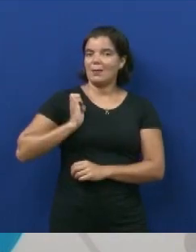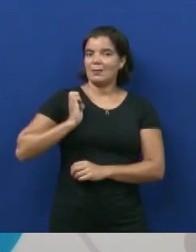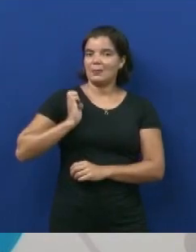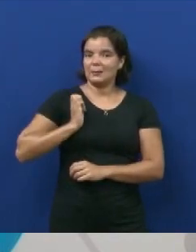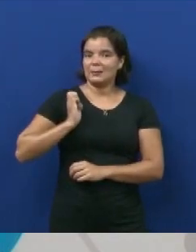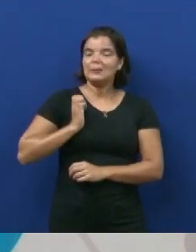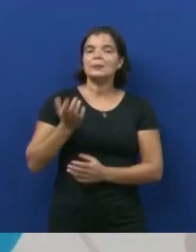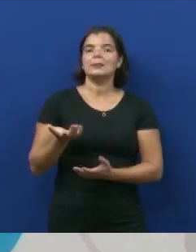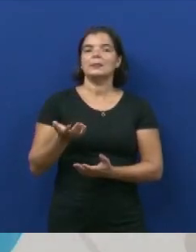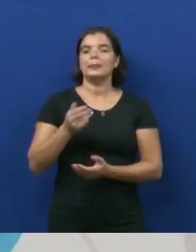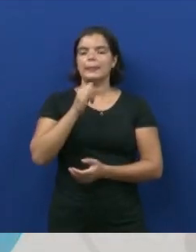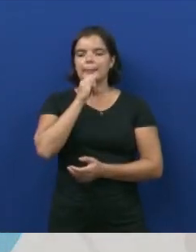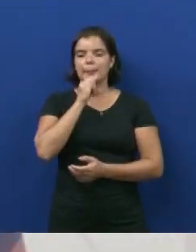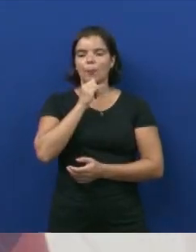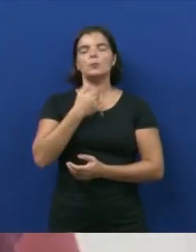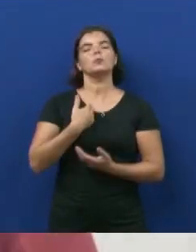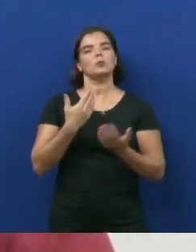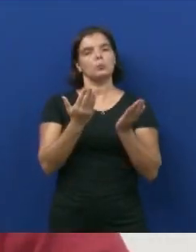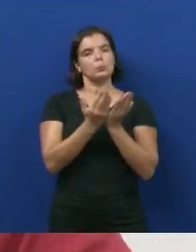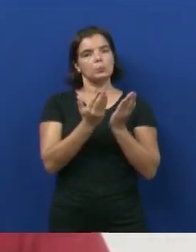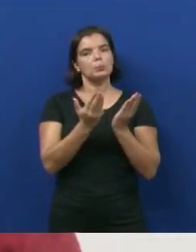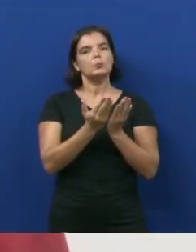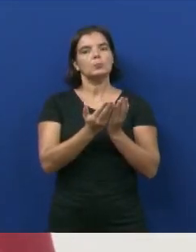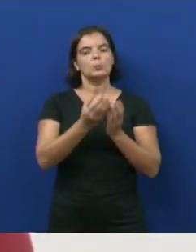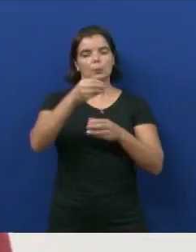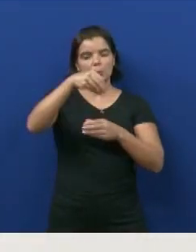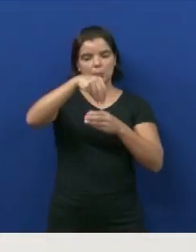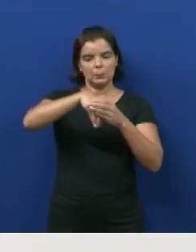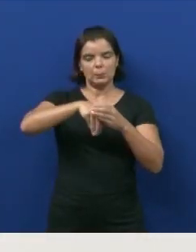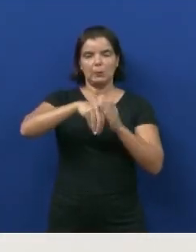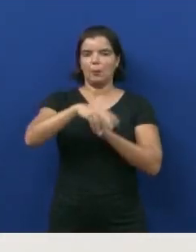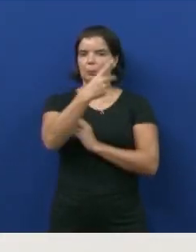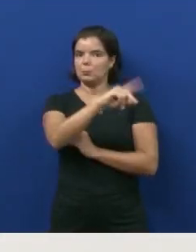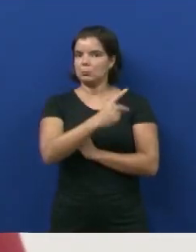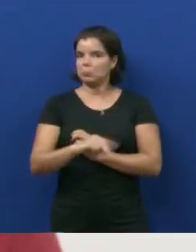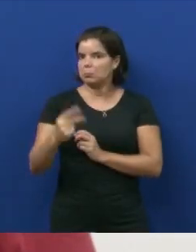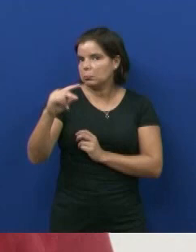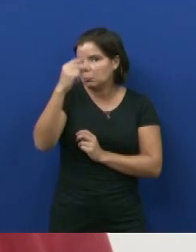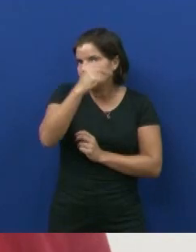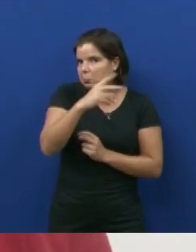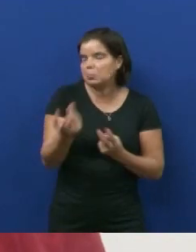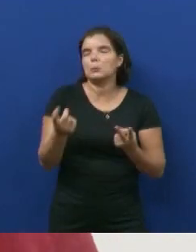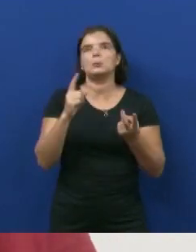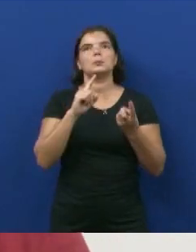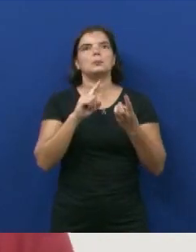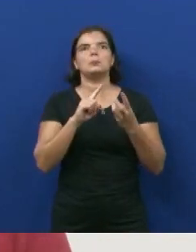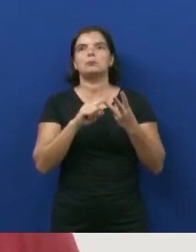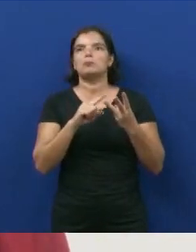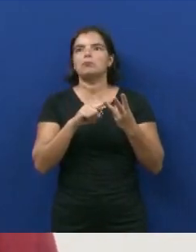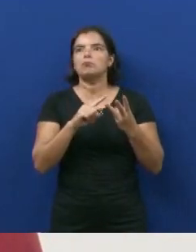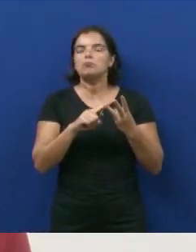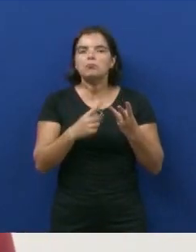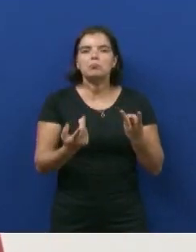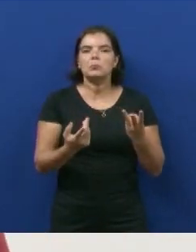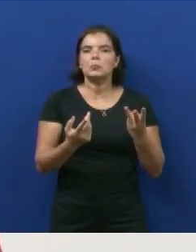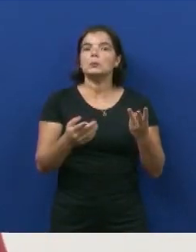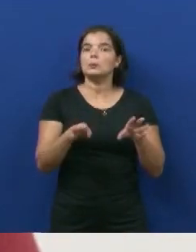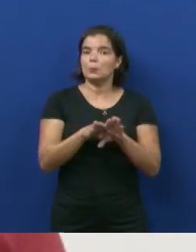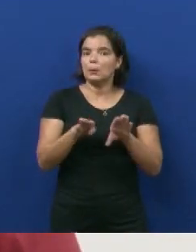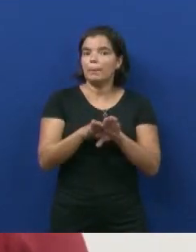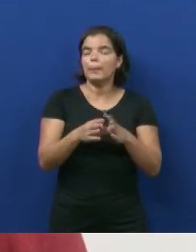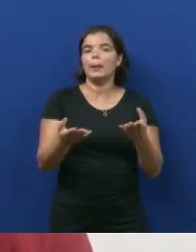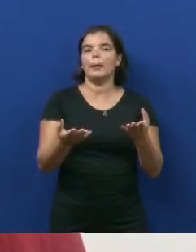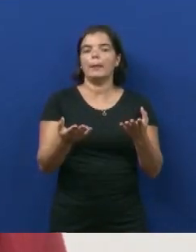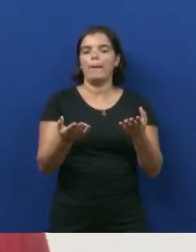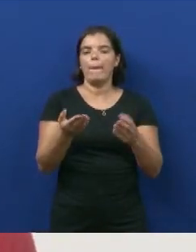muito bem, sendo cristão, dentro de um centro de umbanda, você pode ir dentro de um terreiro de macumba, ou você